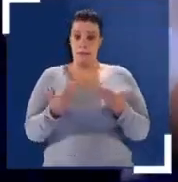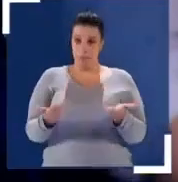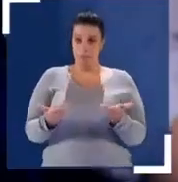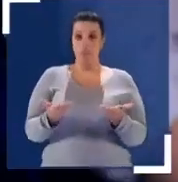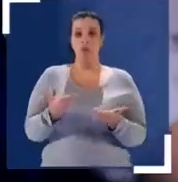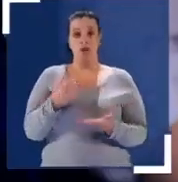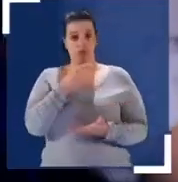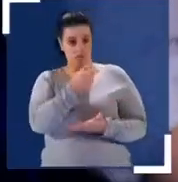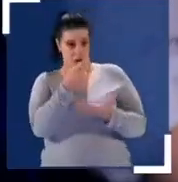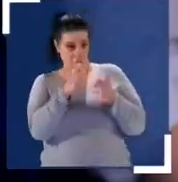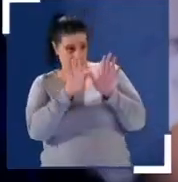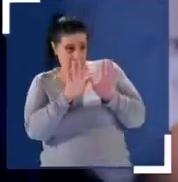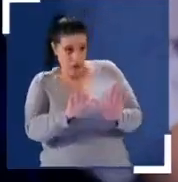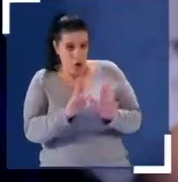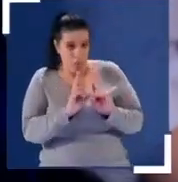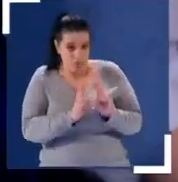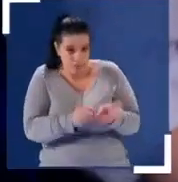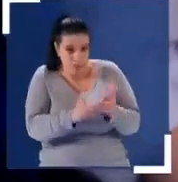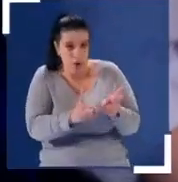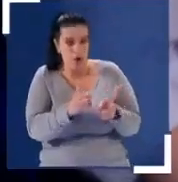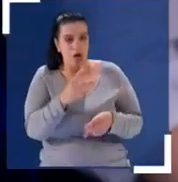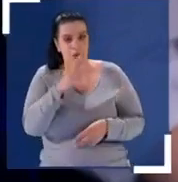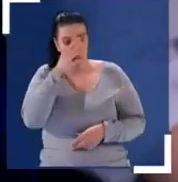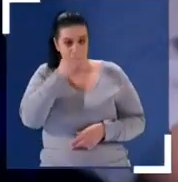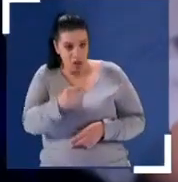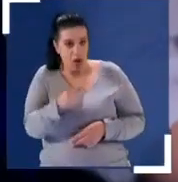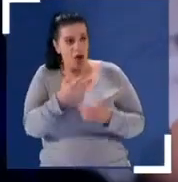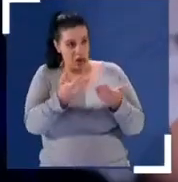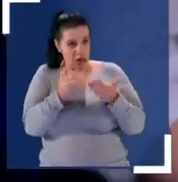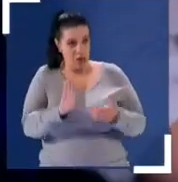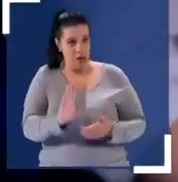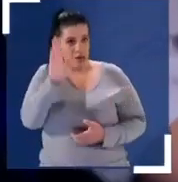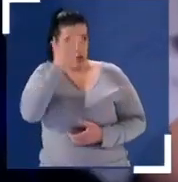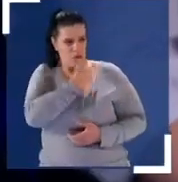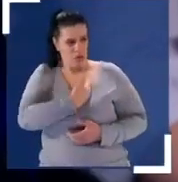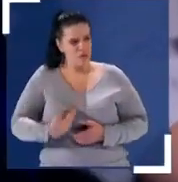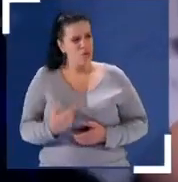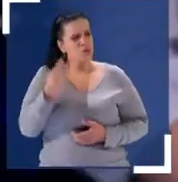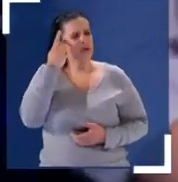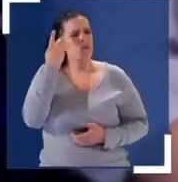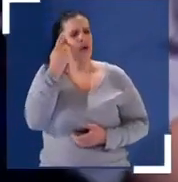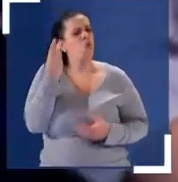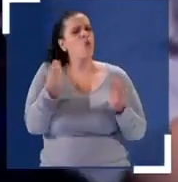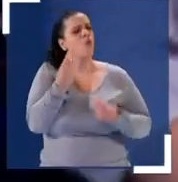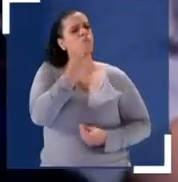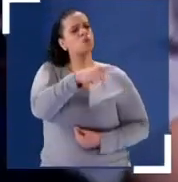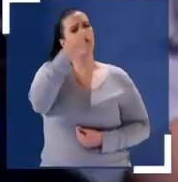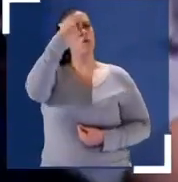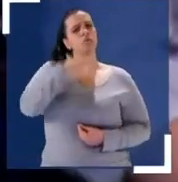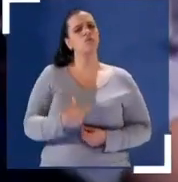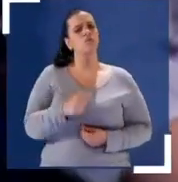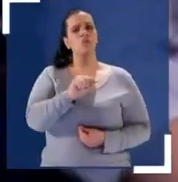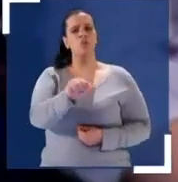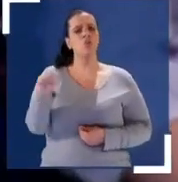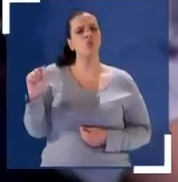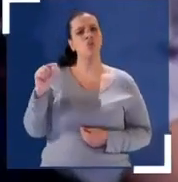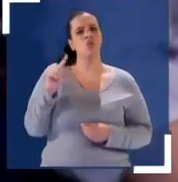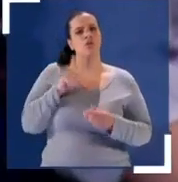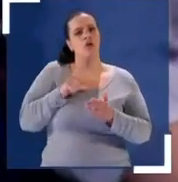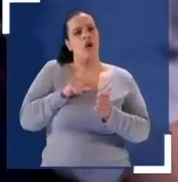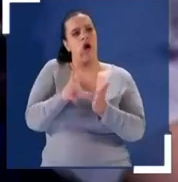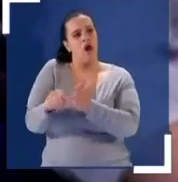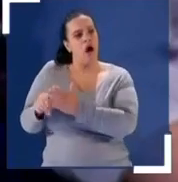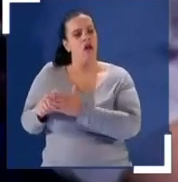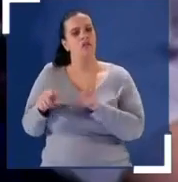ficar no PSDB e também pretende ser eleito governador de São Paulo, qual será a sua postura diante dos casos de corrupção,